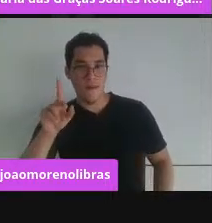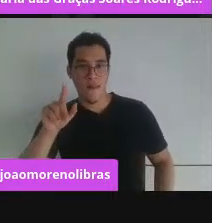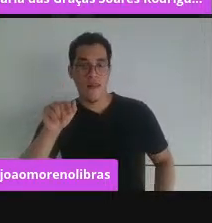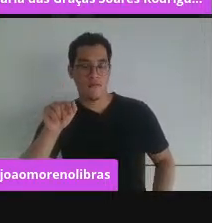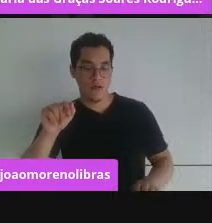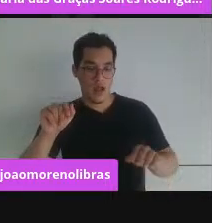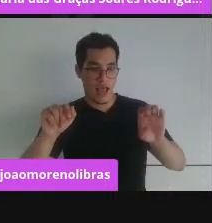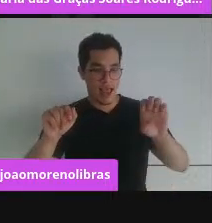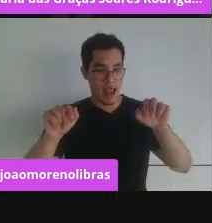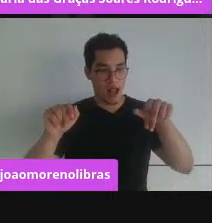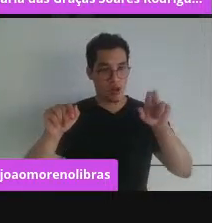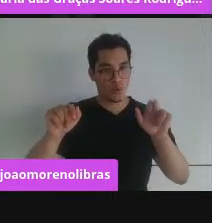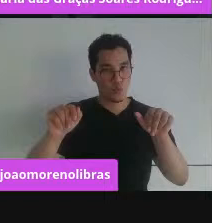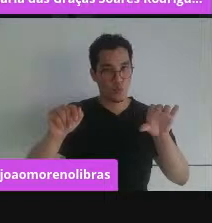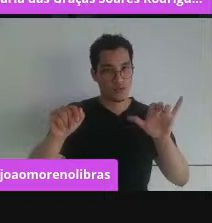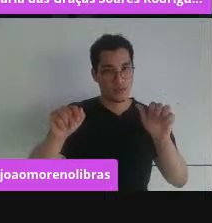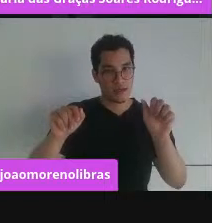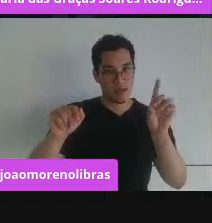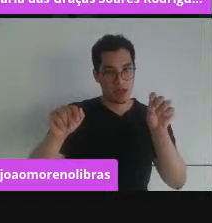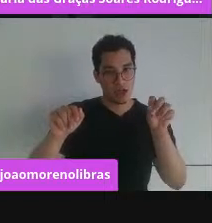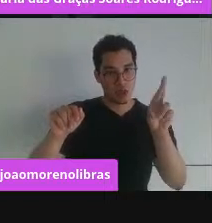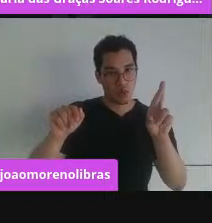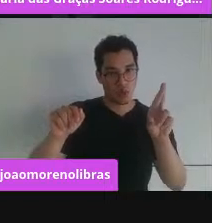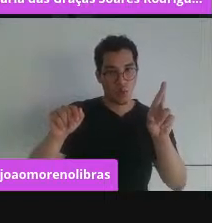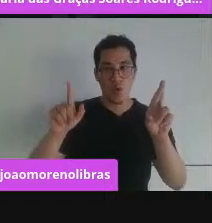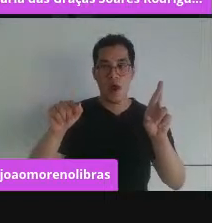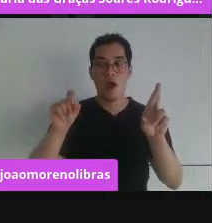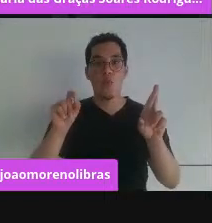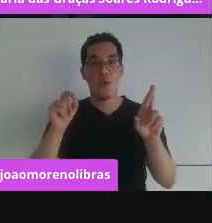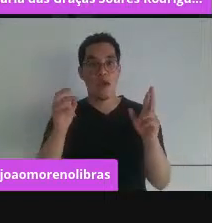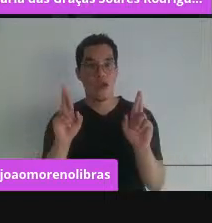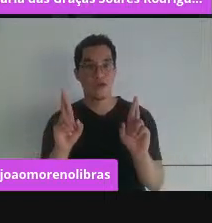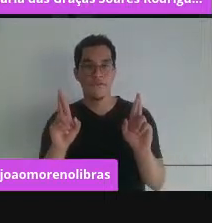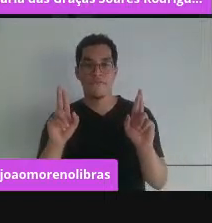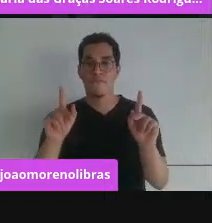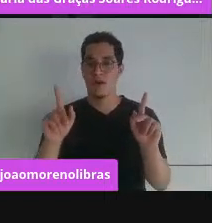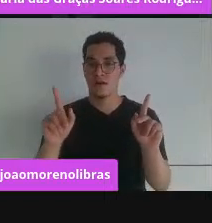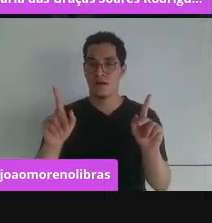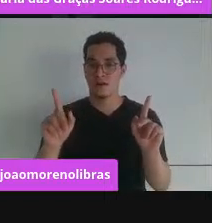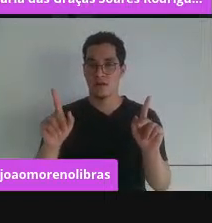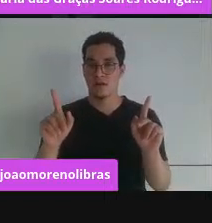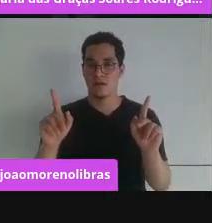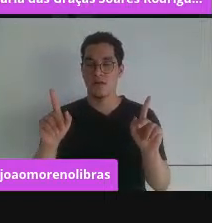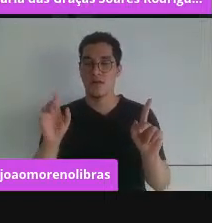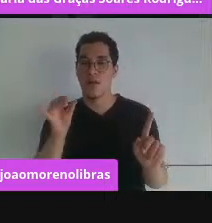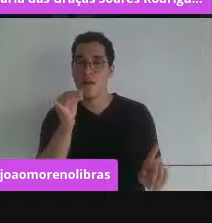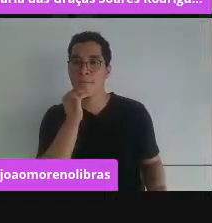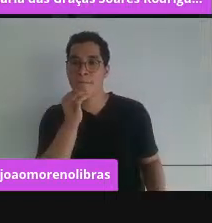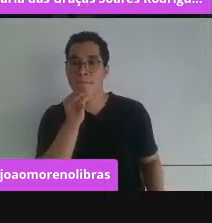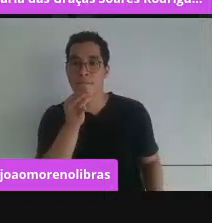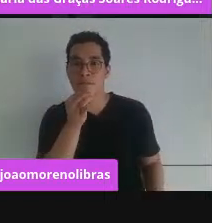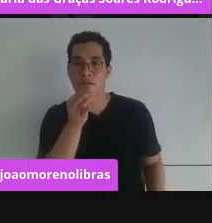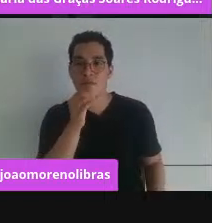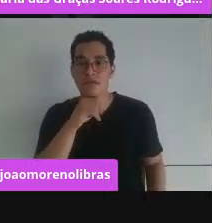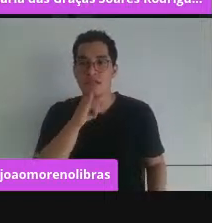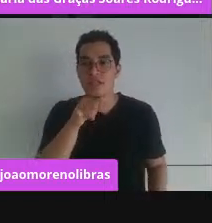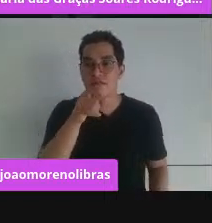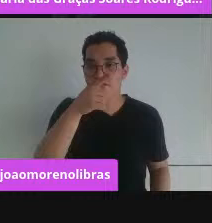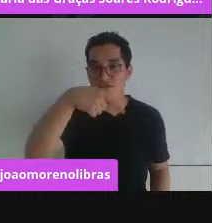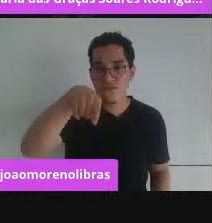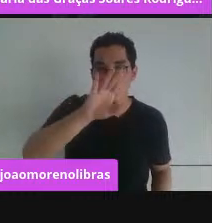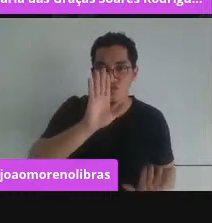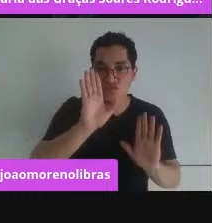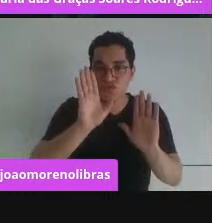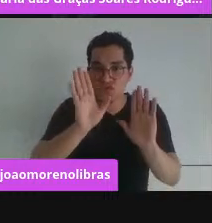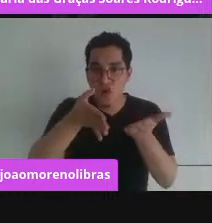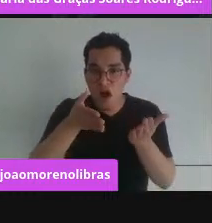é uma noção muito polêmica, muito divergente. Se vocês já fizeram algum estudo sobre locutor e enunciador, vão ver que há